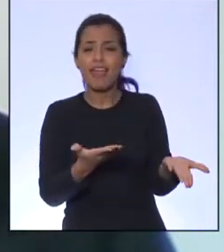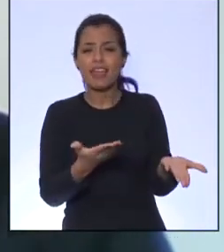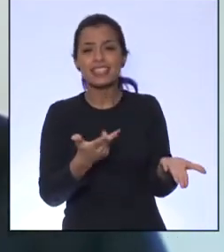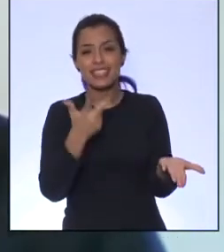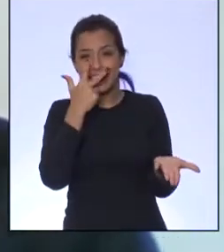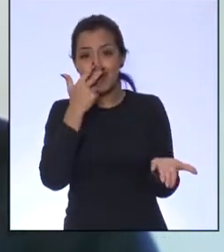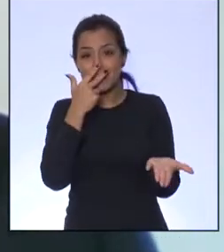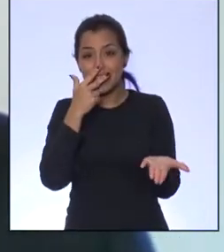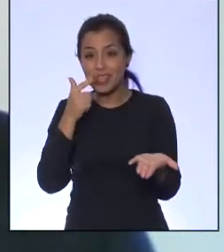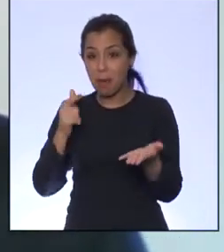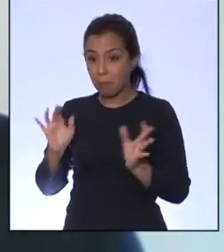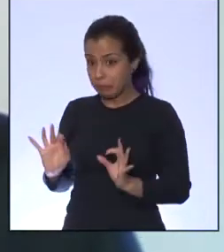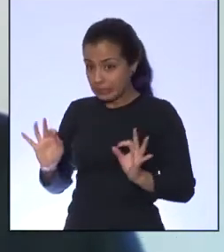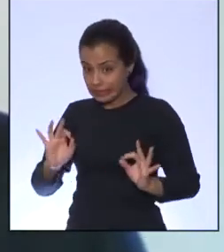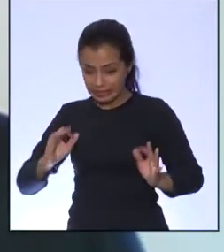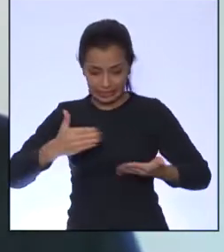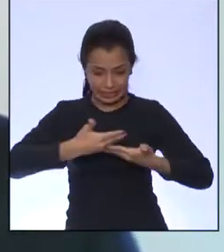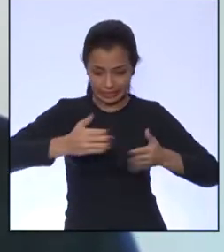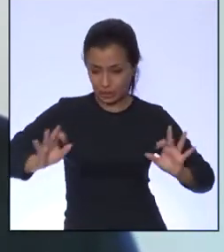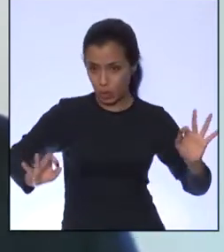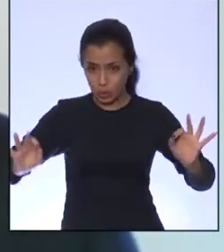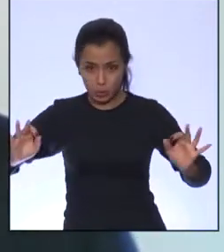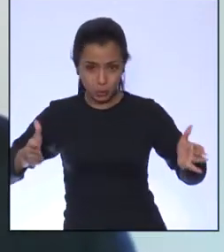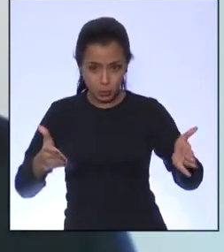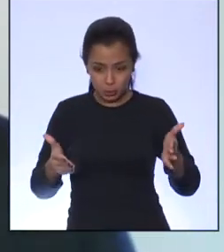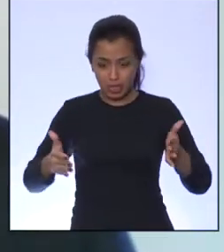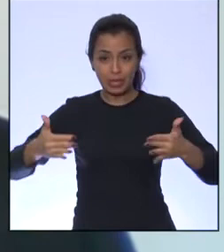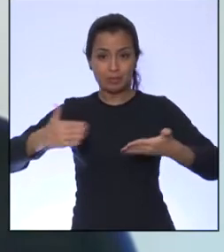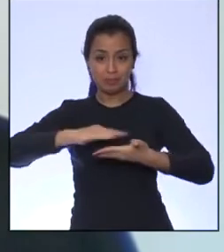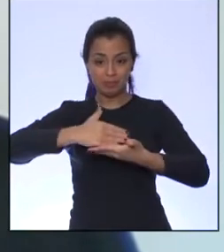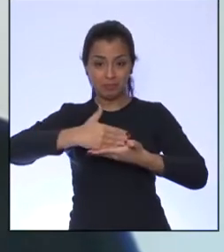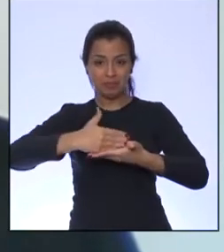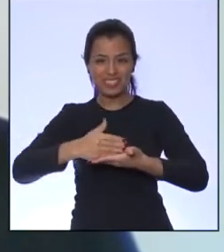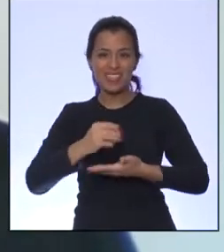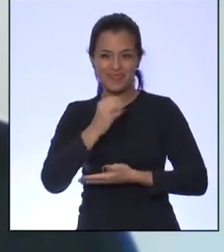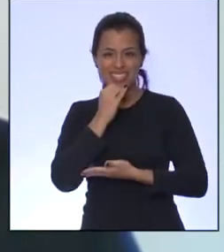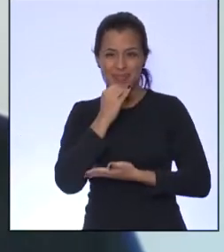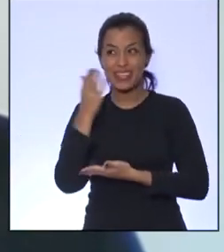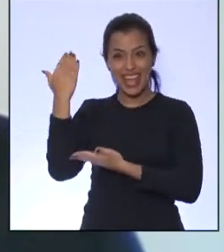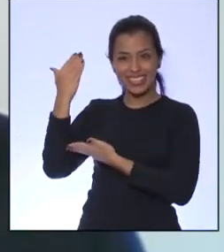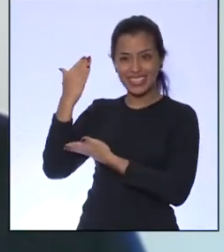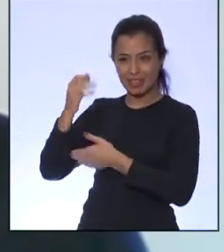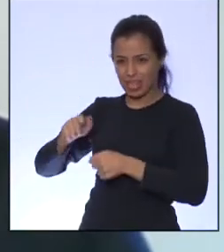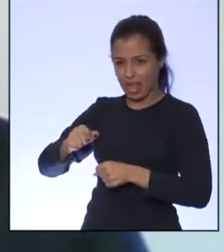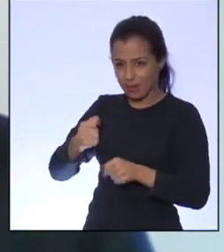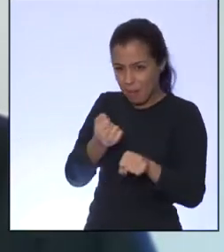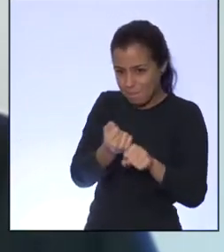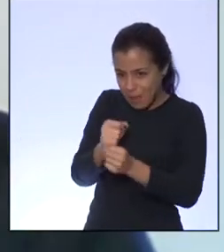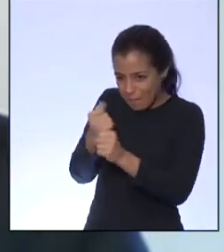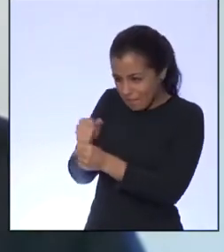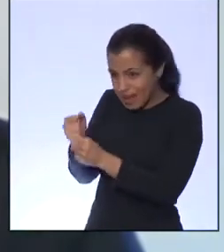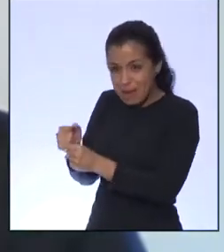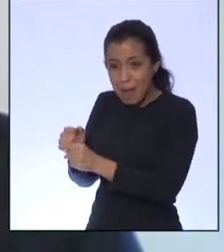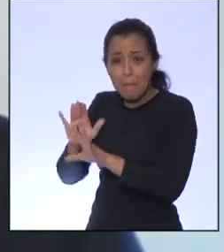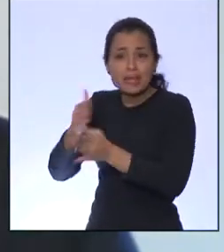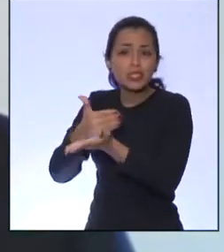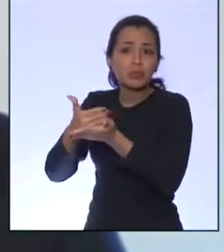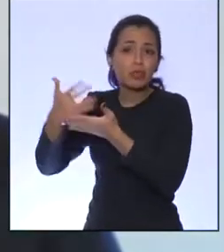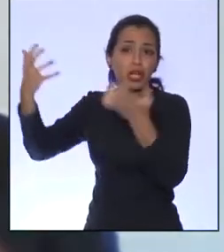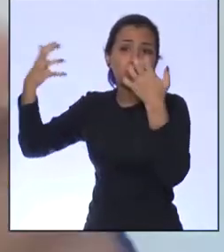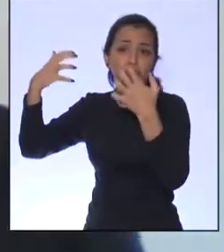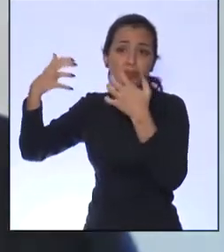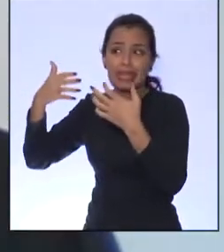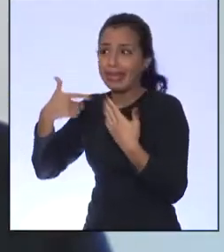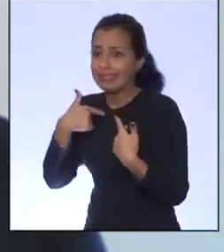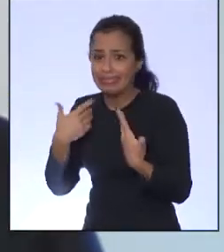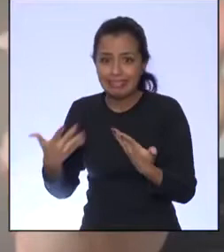E são as coisas de você estar em casa. Eu estava na varanda da minha casa mas veio a chuva, e aí eu já